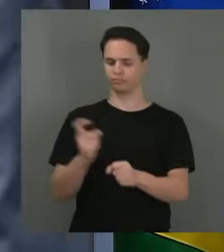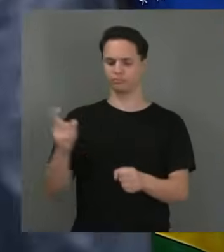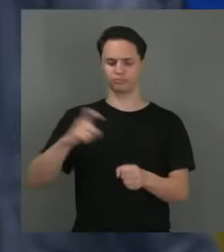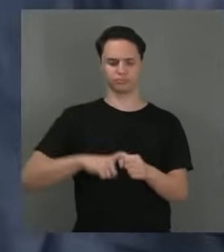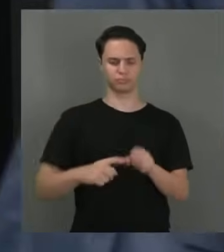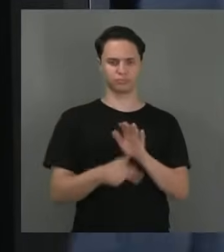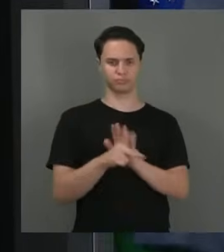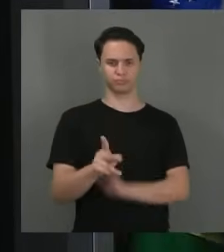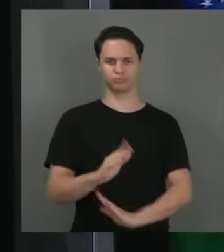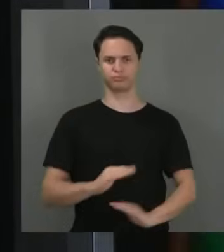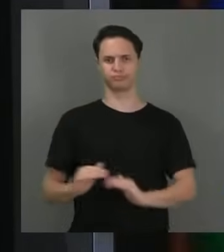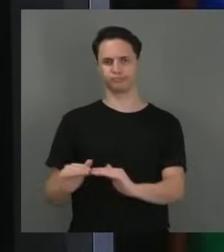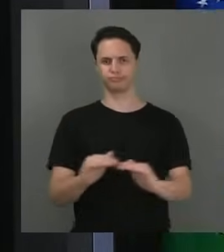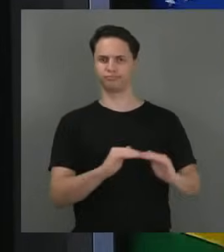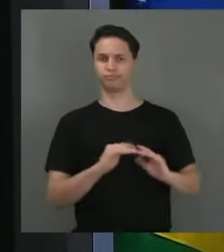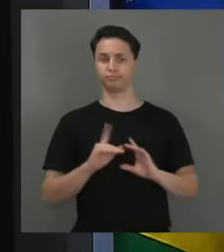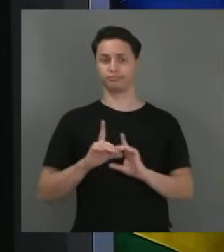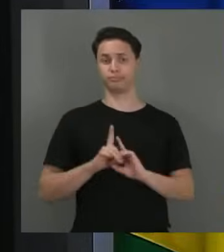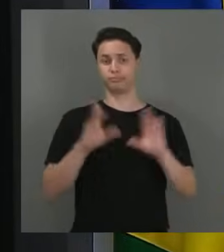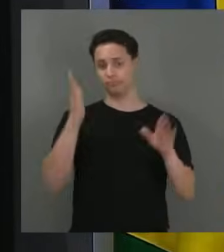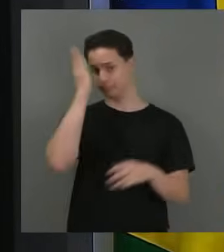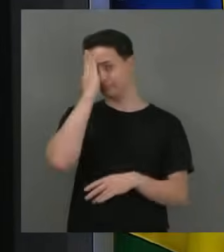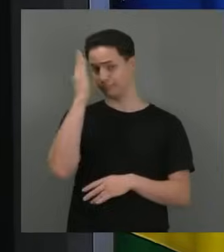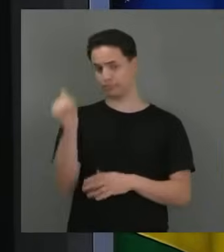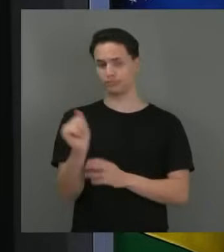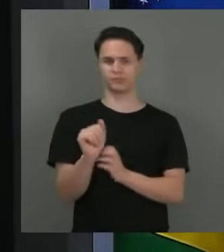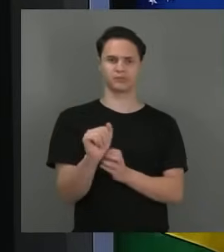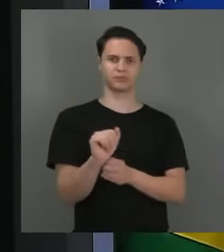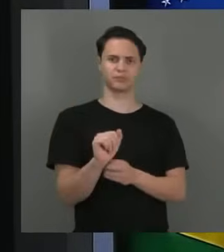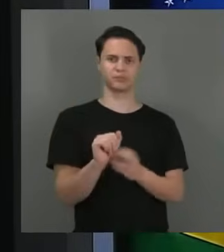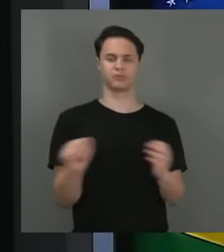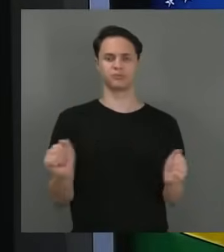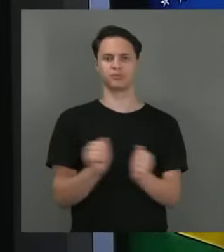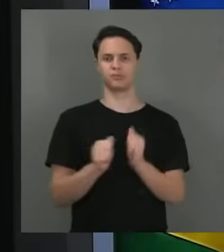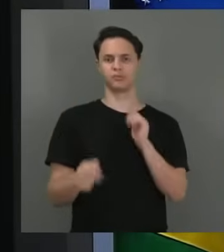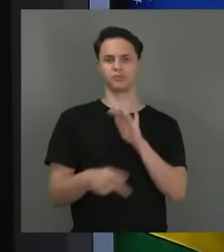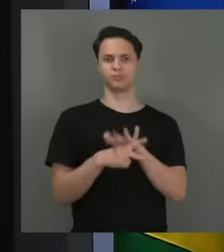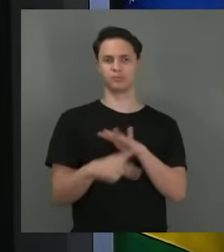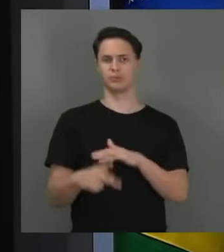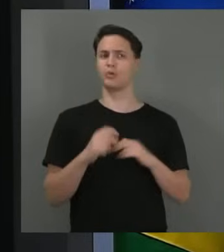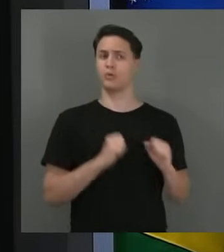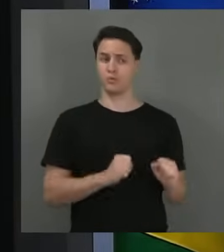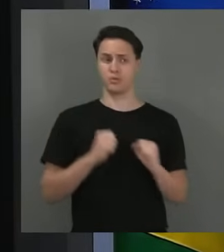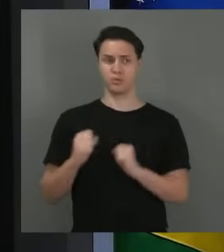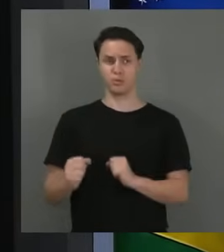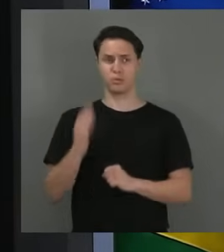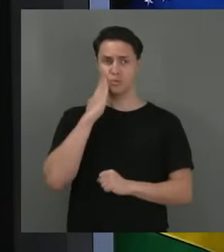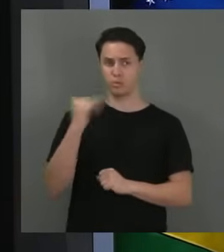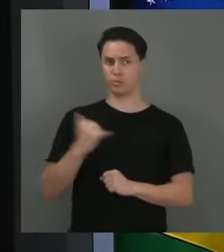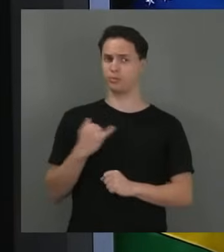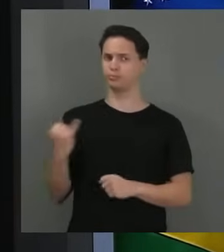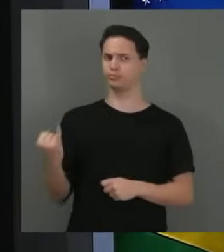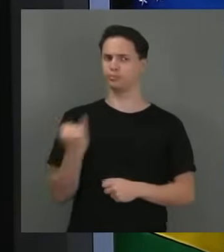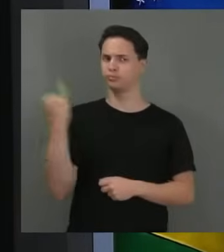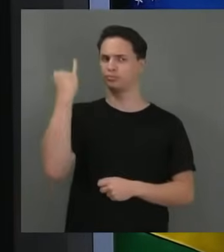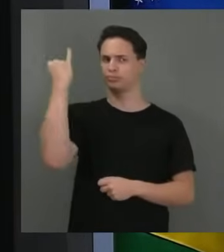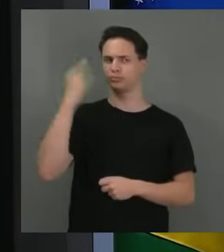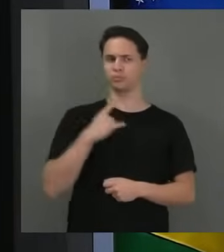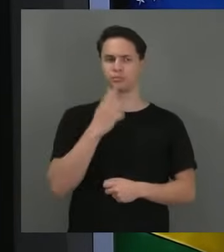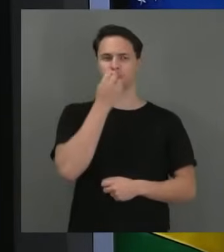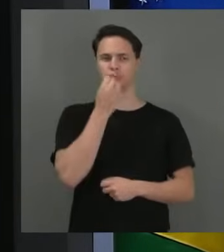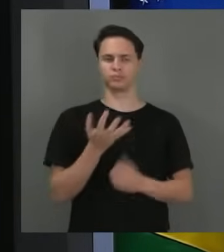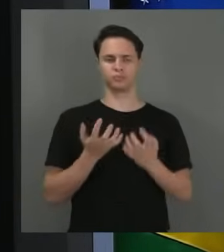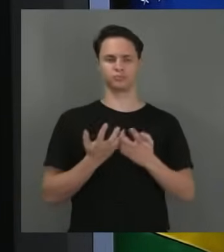Estado democrático de direito, a tão abalada independência entre os poderes da República, essencial para o